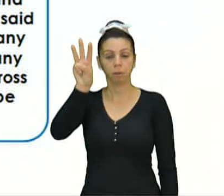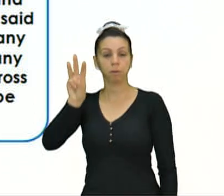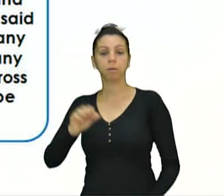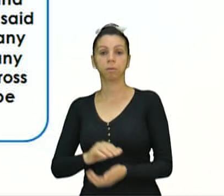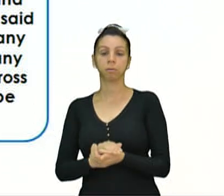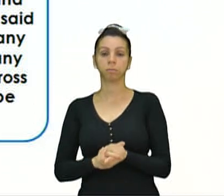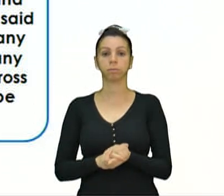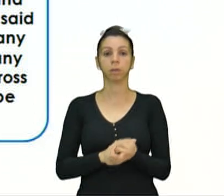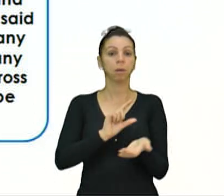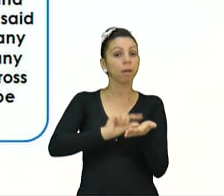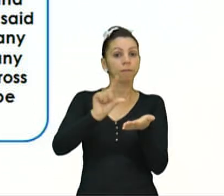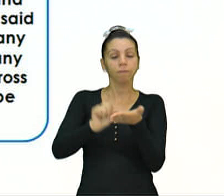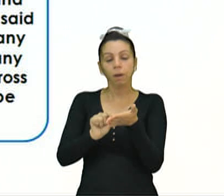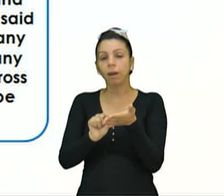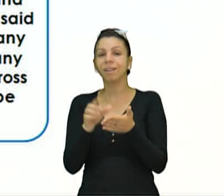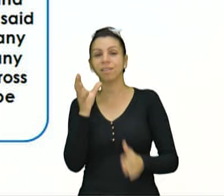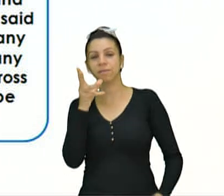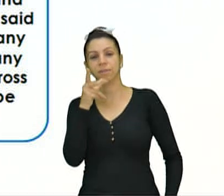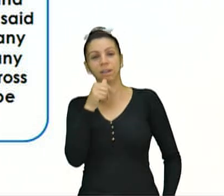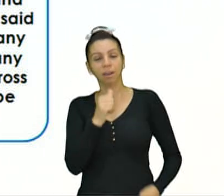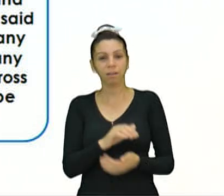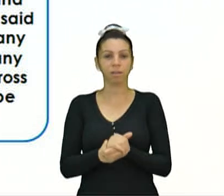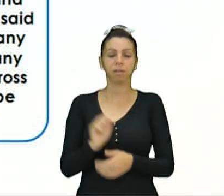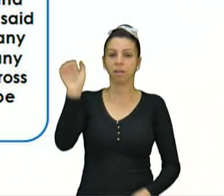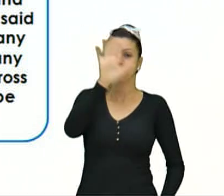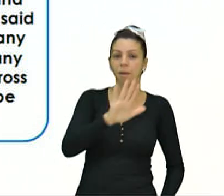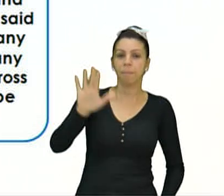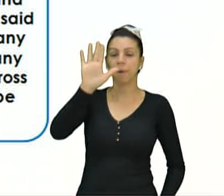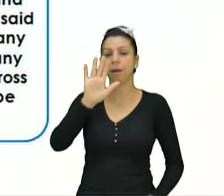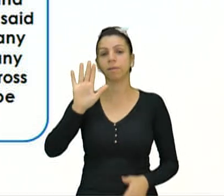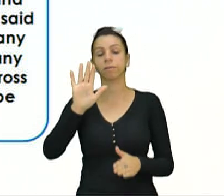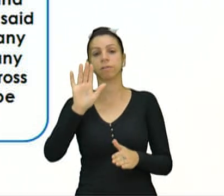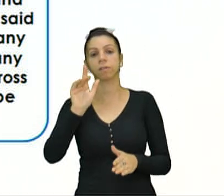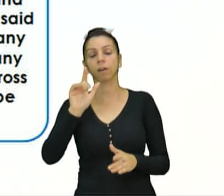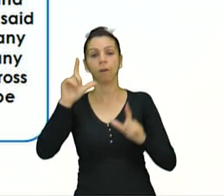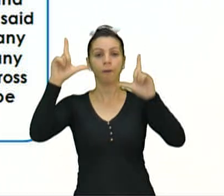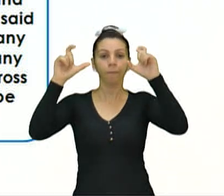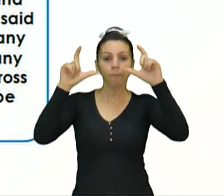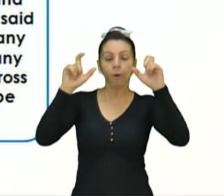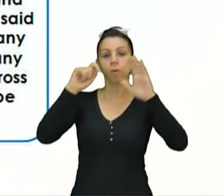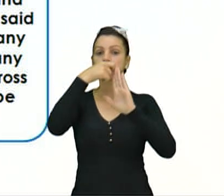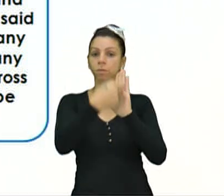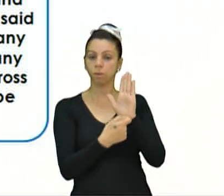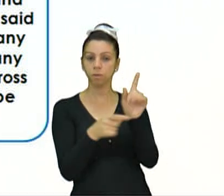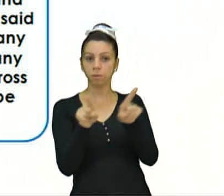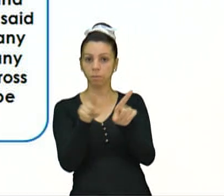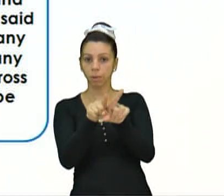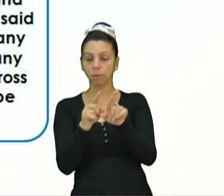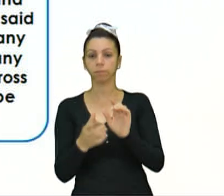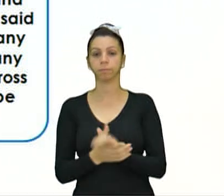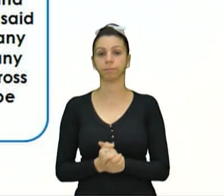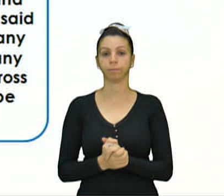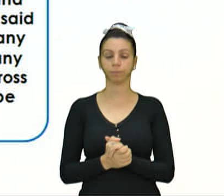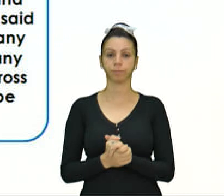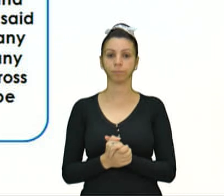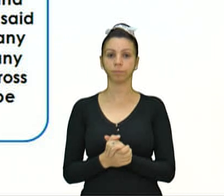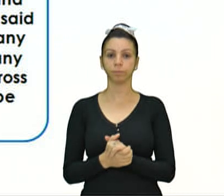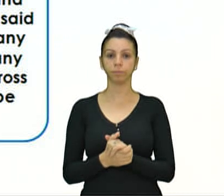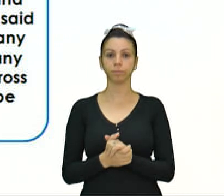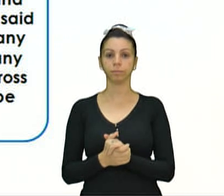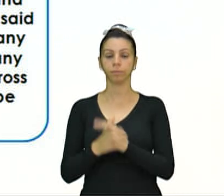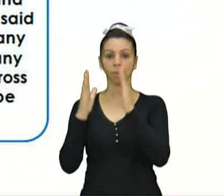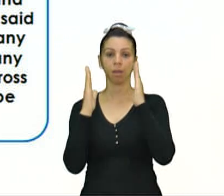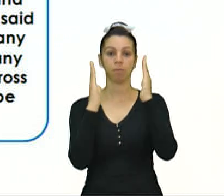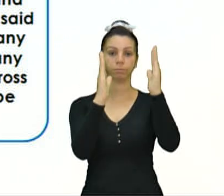devagar, que eram transmitidos, imagens e fotos e textos, né? Athens 2004, no ano de 2004 em